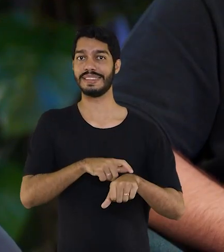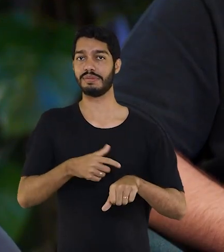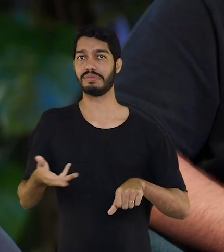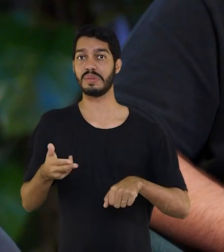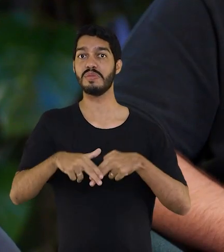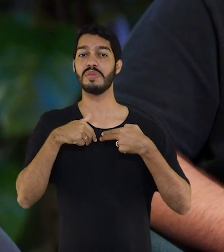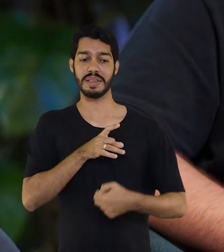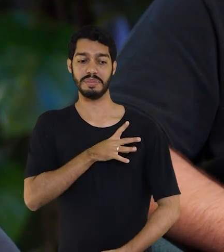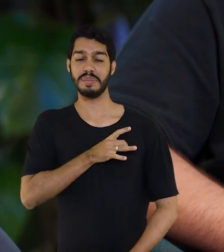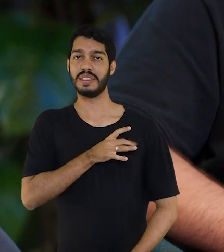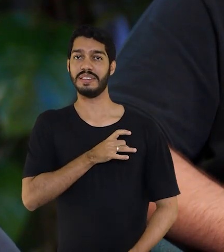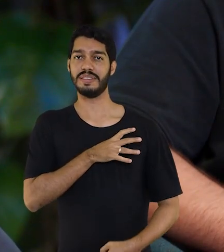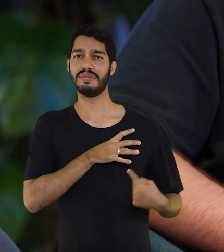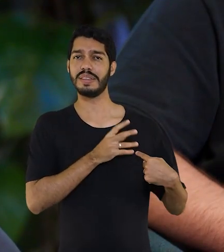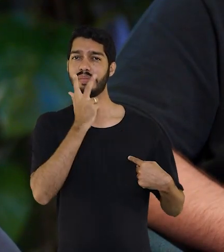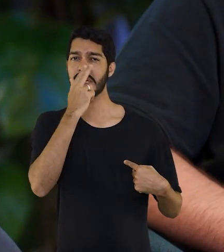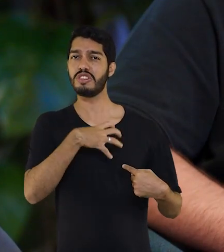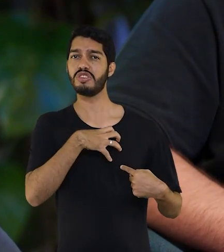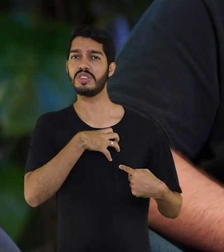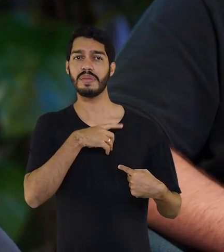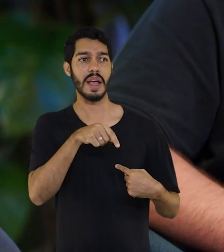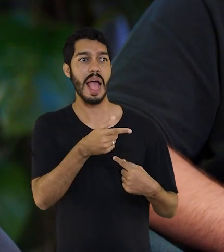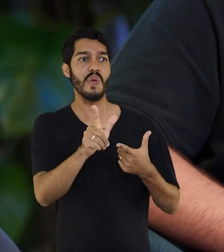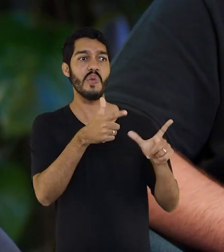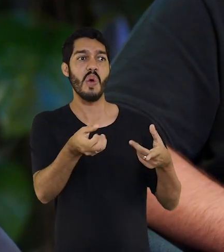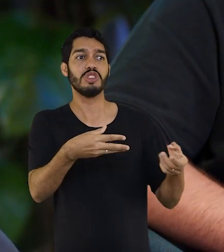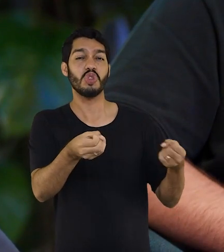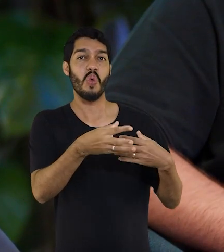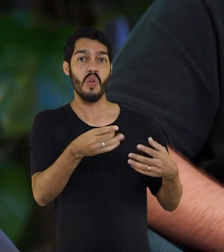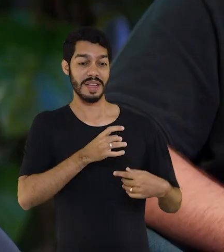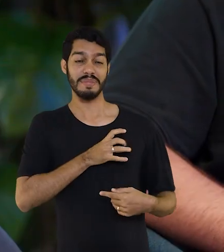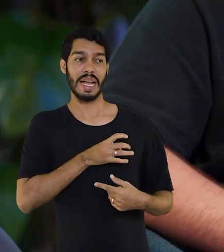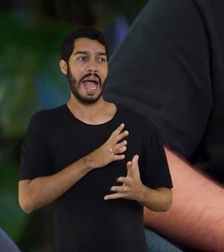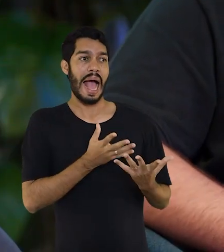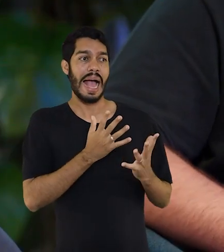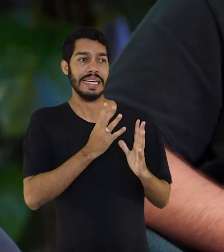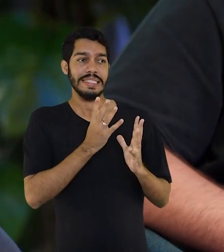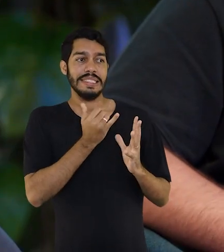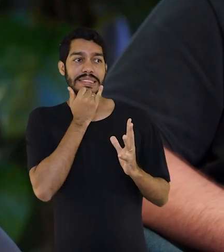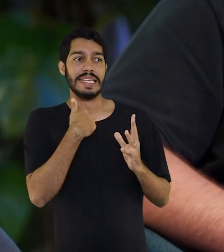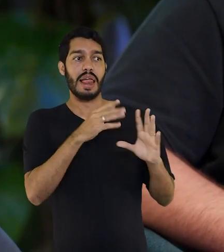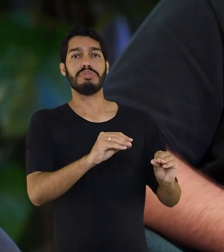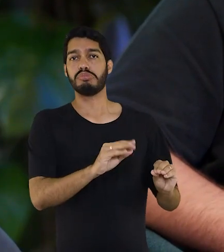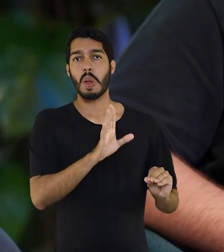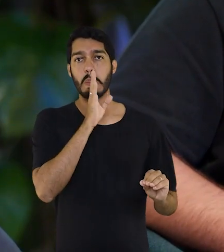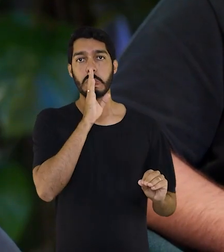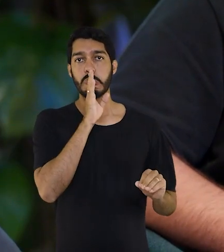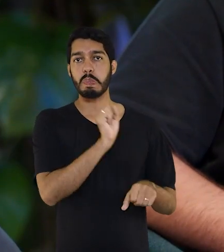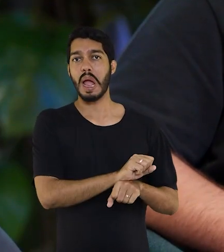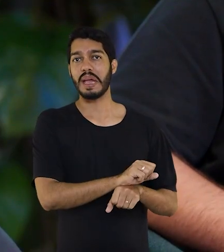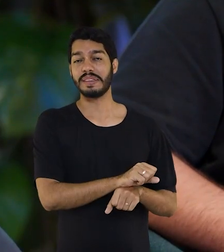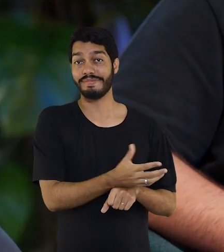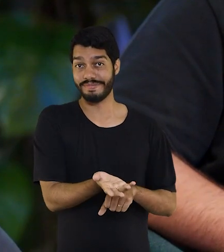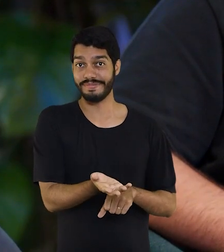a nosso favor. Por quê? Porque o medo, para mim, ele é um sentimento que repudia qualquer tipo de criatividade, qualquer tipo de iniciativa. E a gente